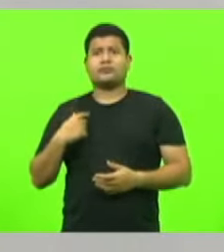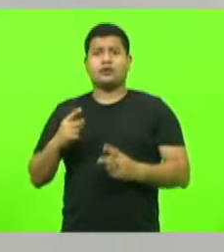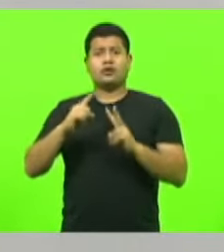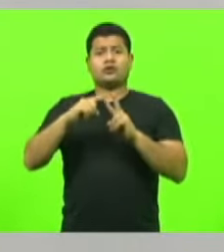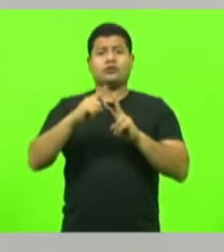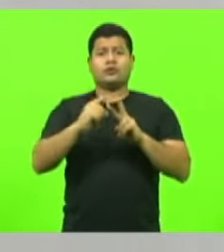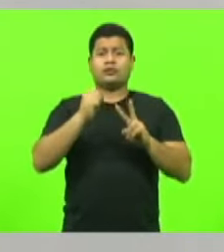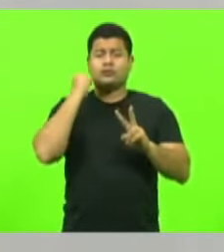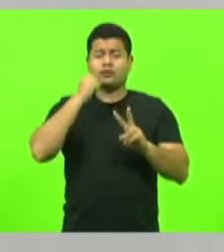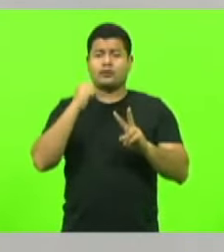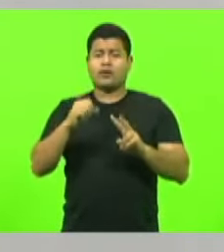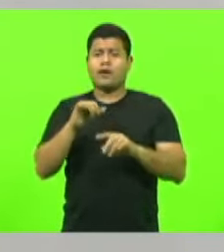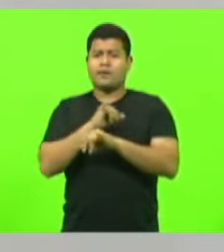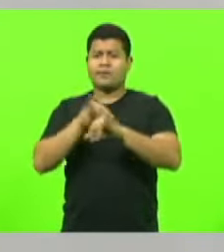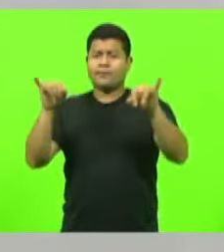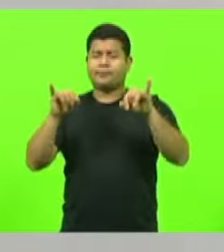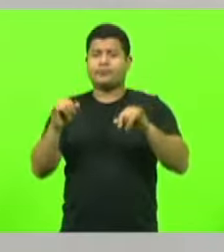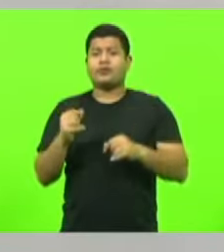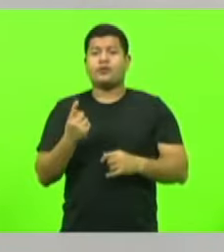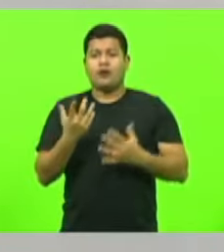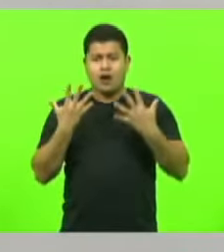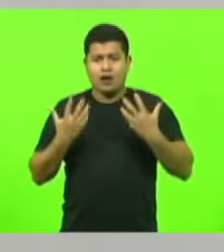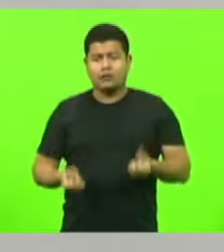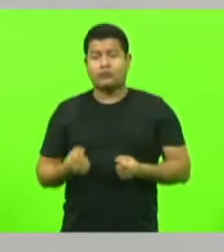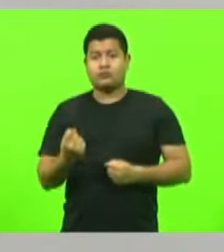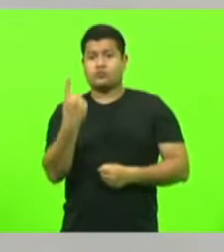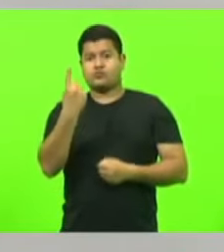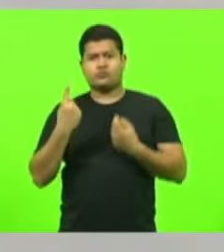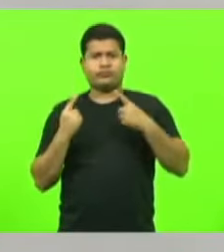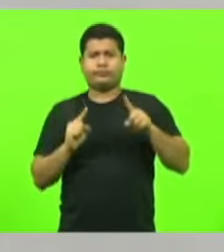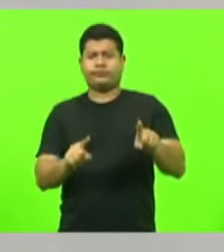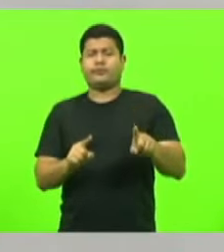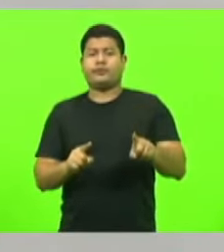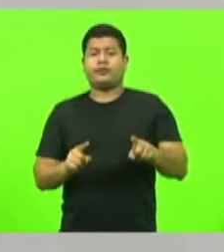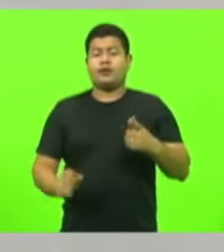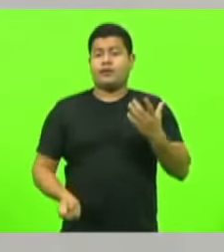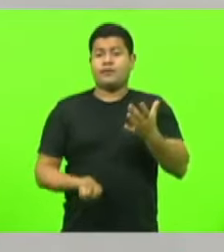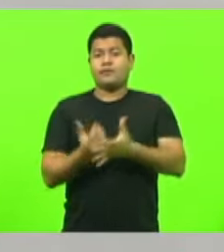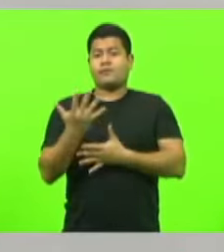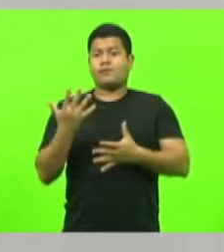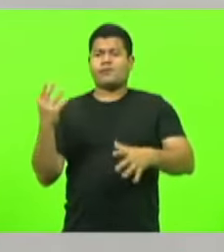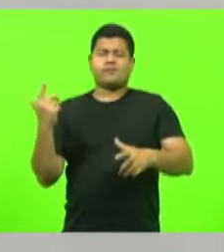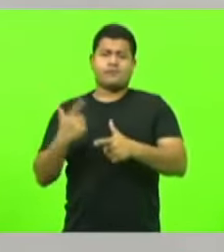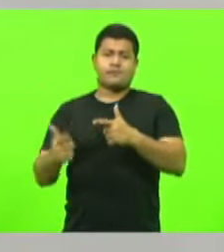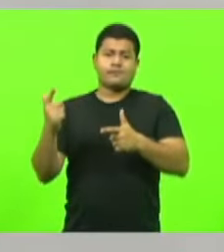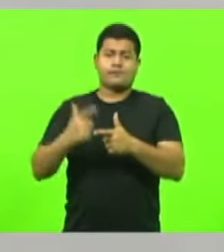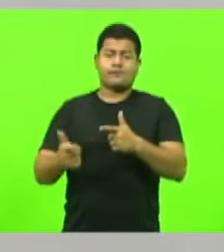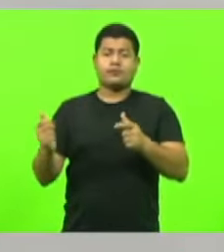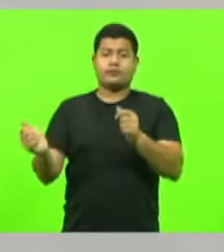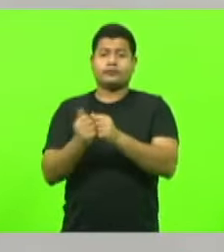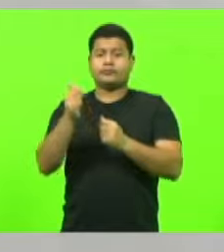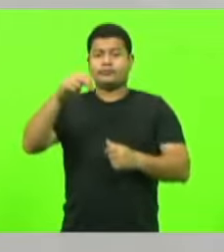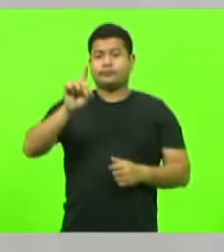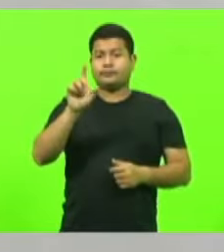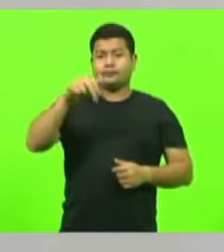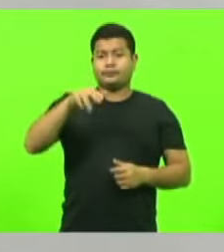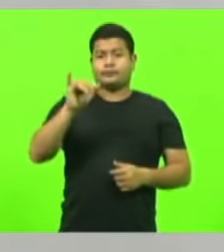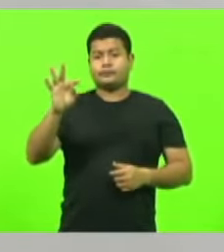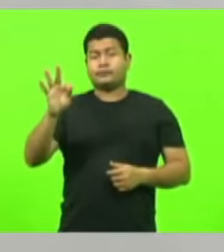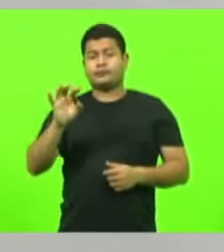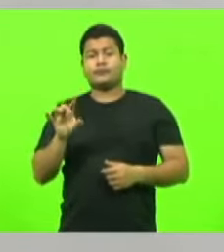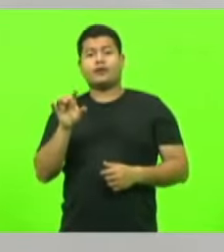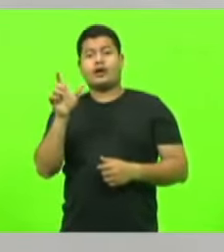senadores se manifestaram favoráveis, um senador foi contra, e criou um embaraço junto ao DENIT, que serve